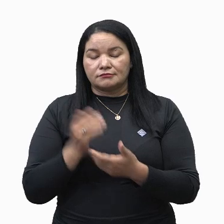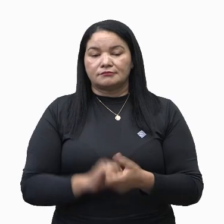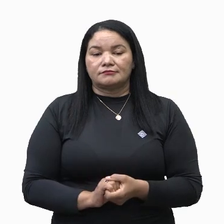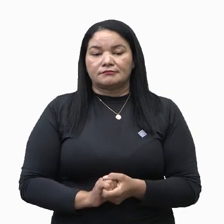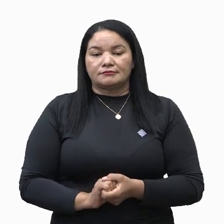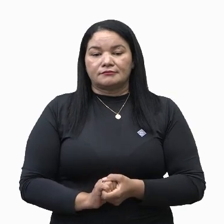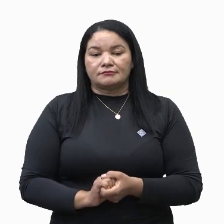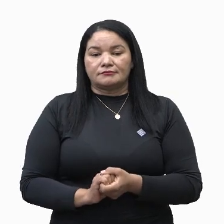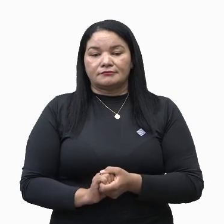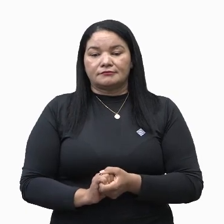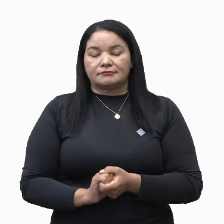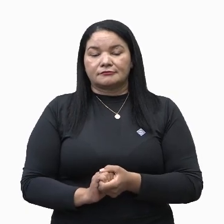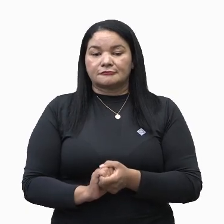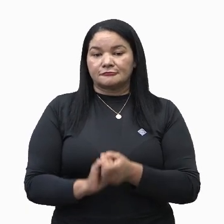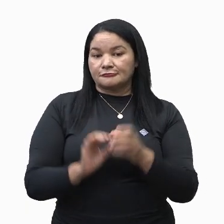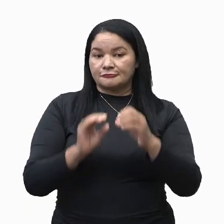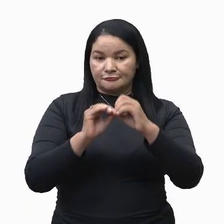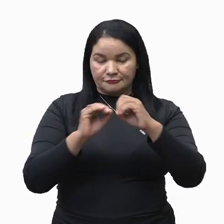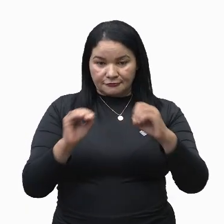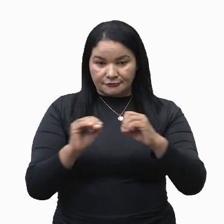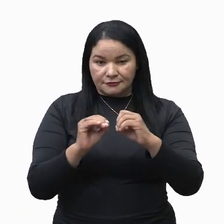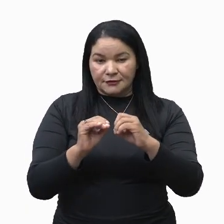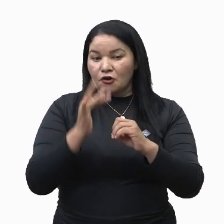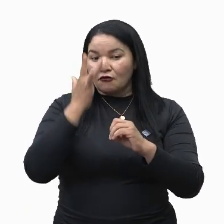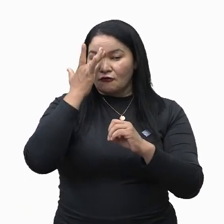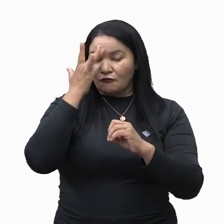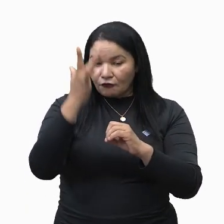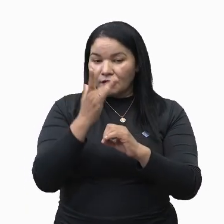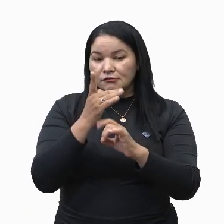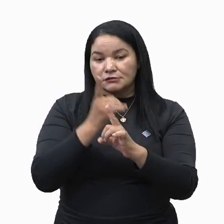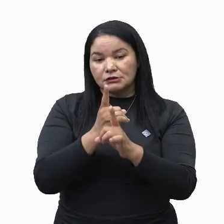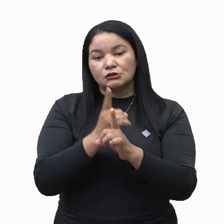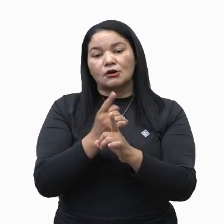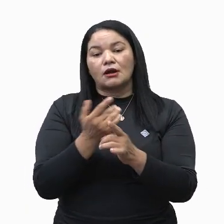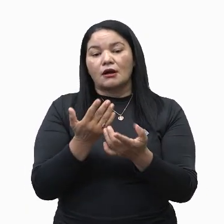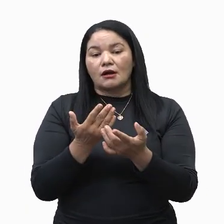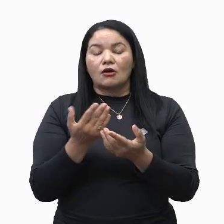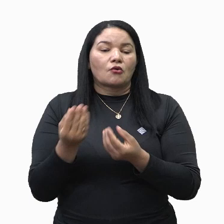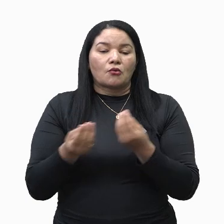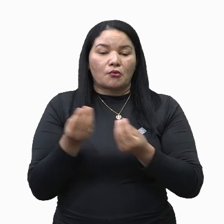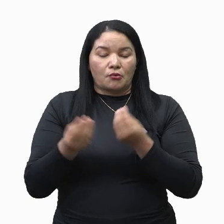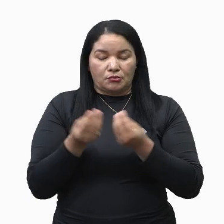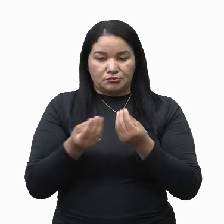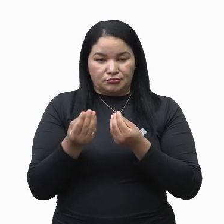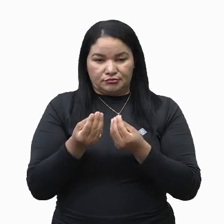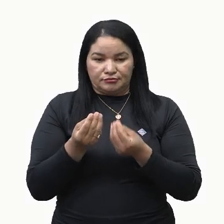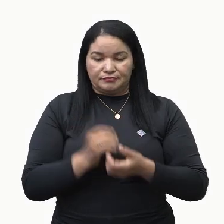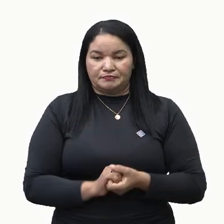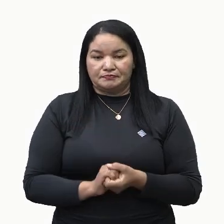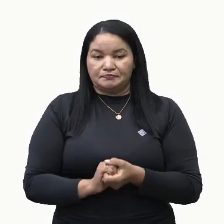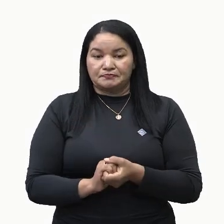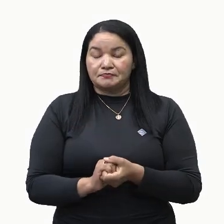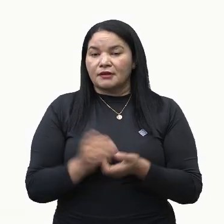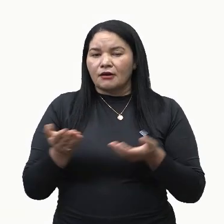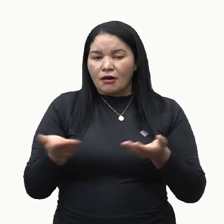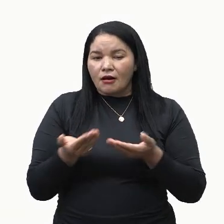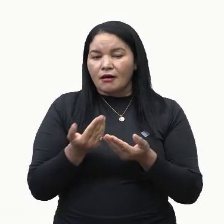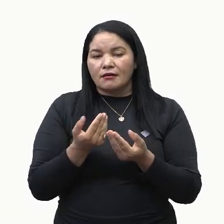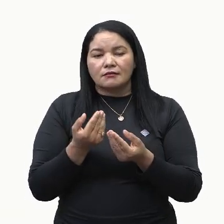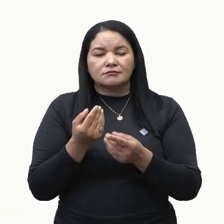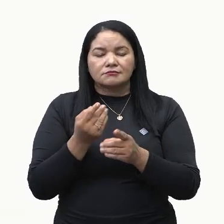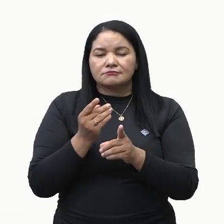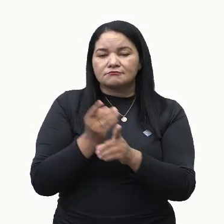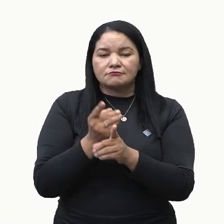temos aí, as orações são facilmente identificáveis. Como que você vai identificar